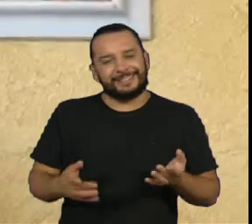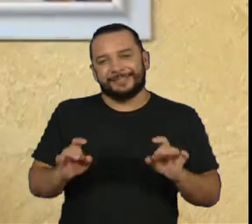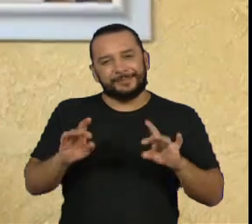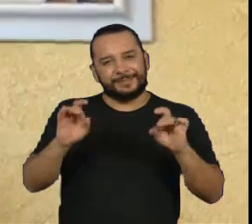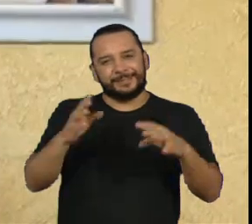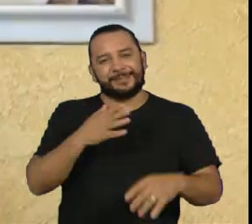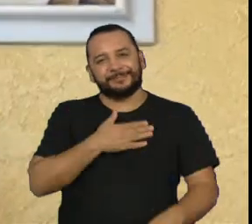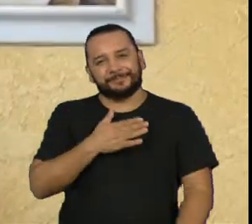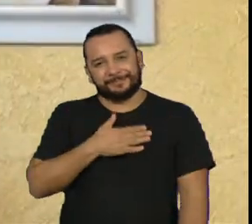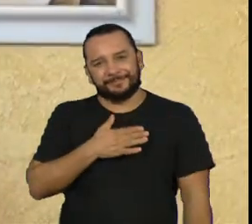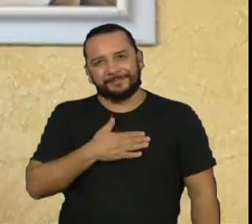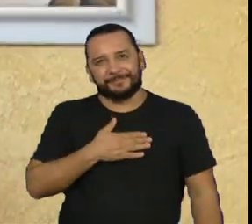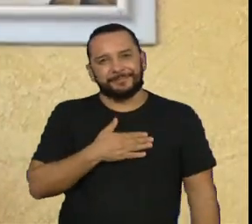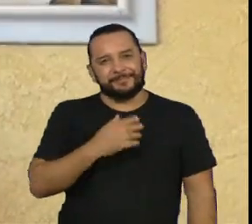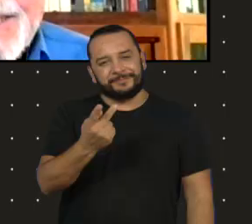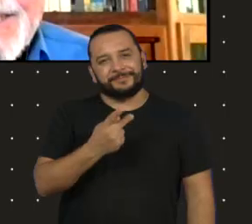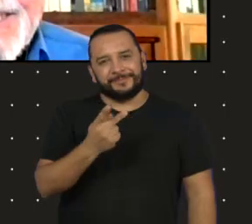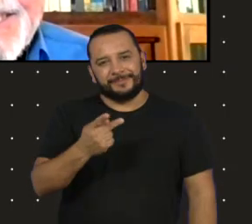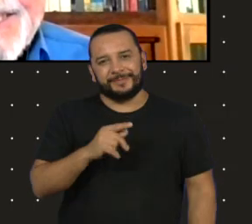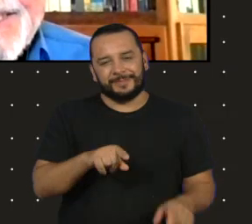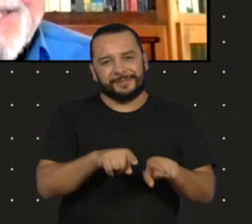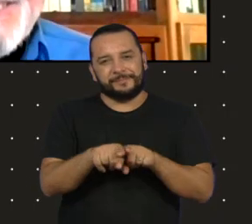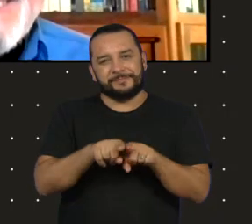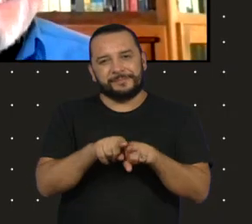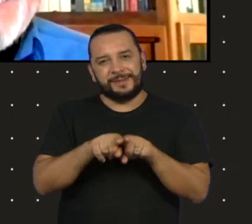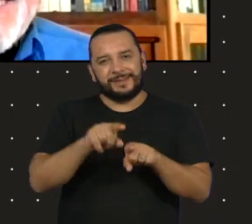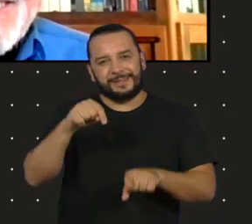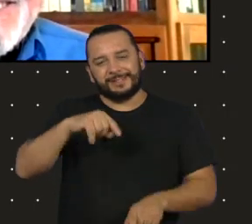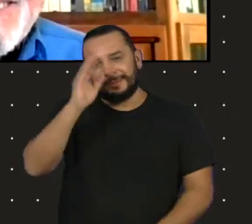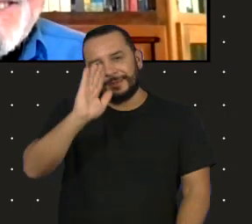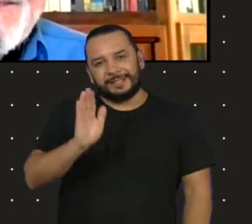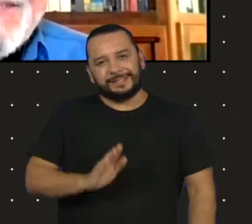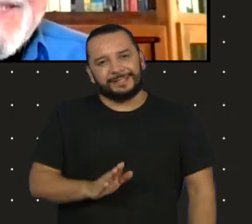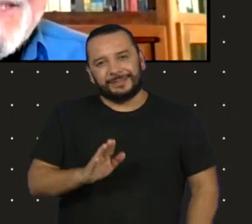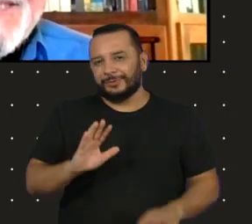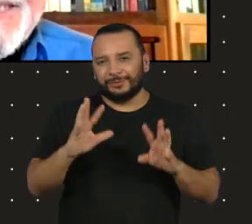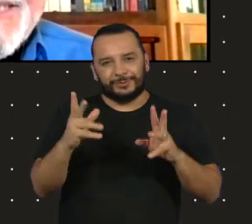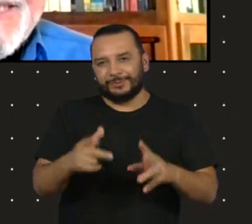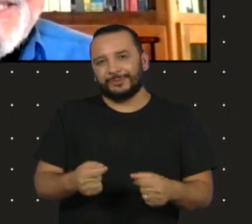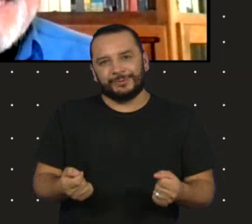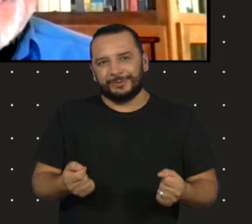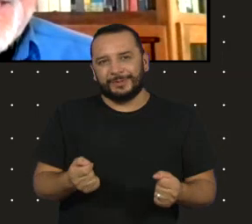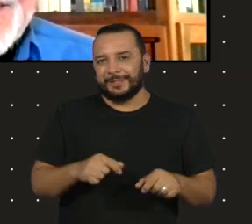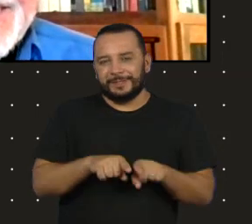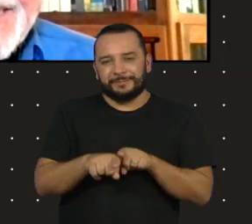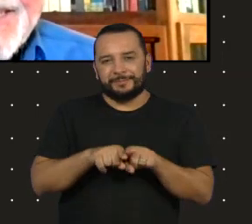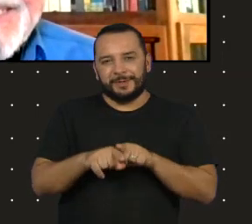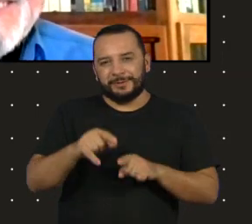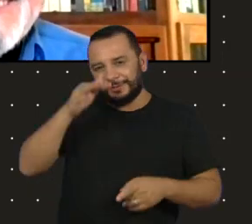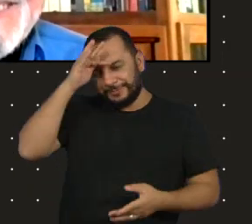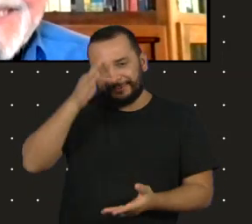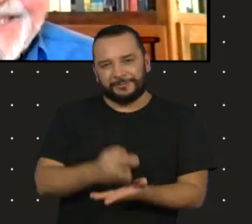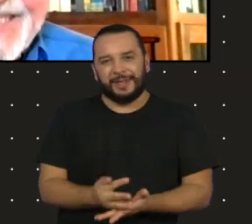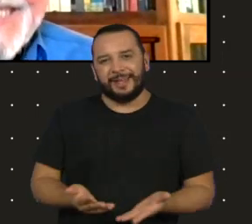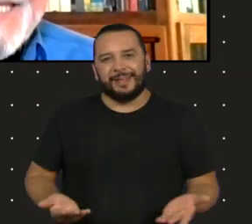muito fácil, porque nós somos irmãos de Brasil, irmãos de tudo, irmãos de fé, né?